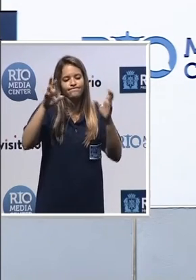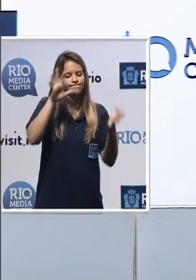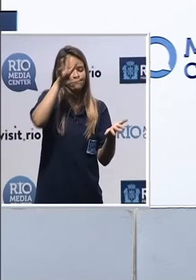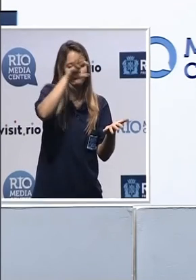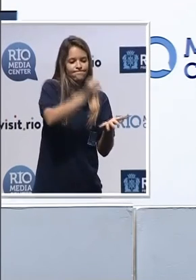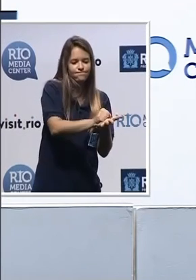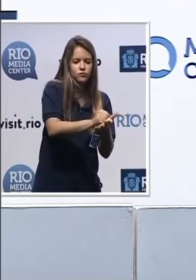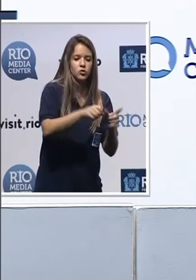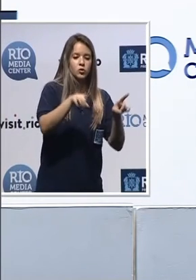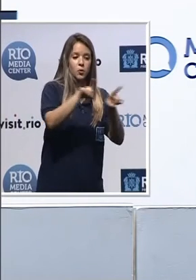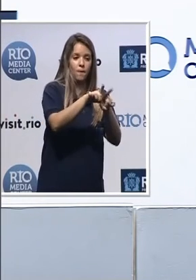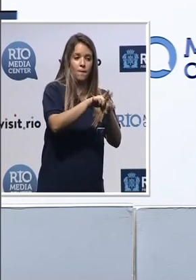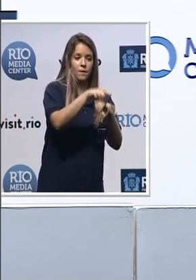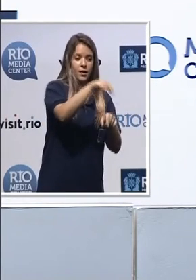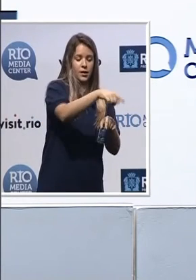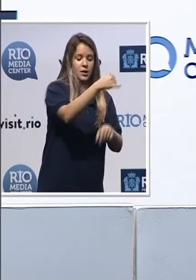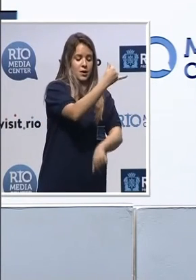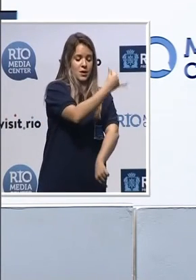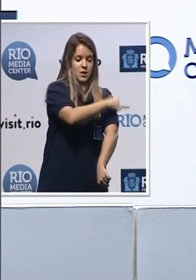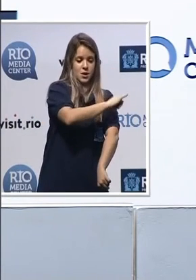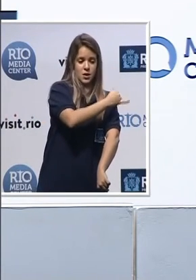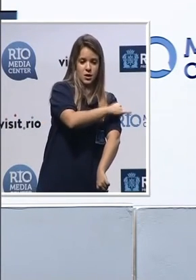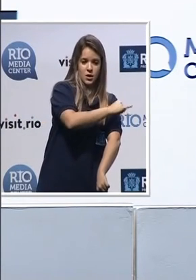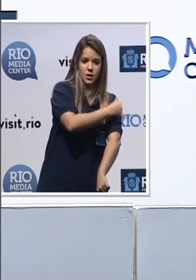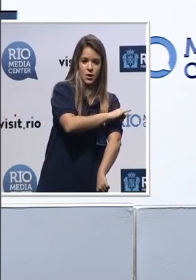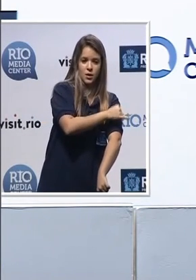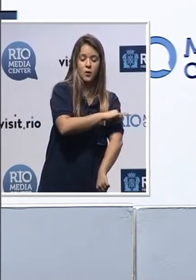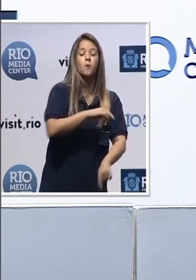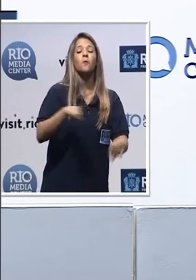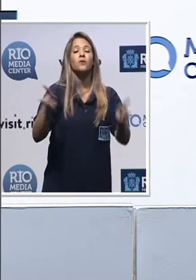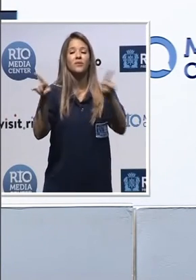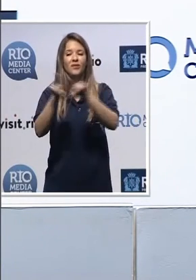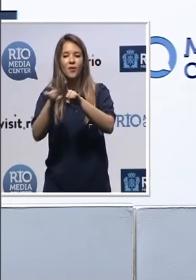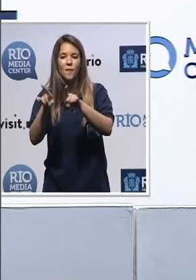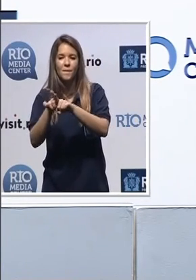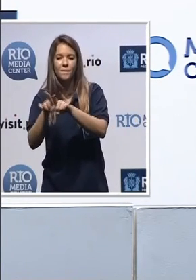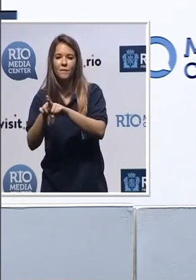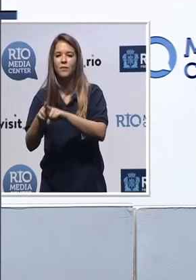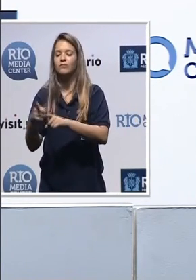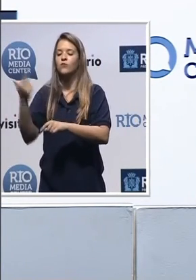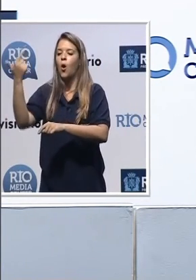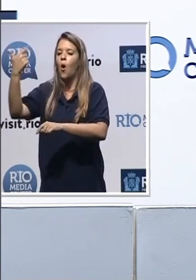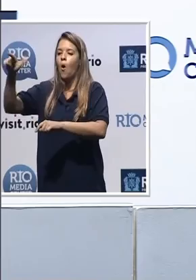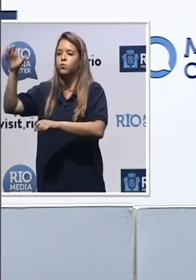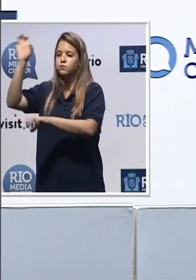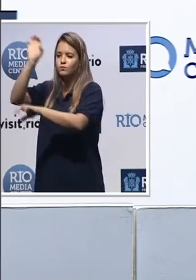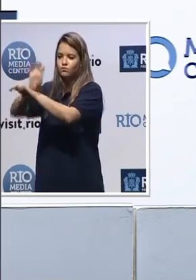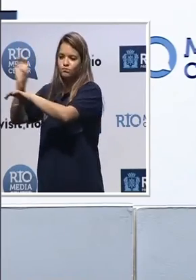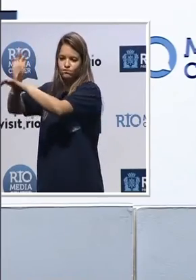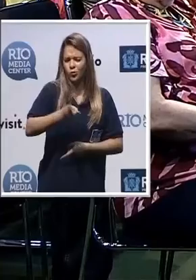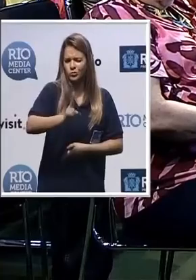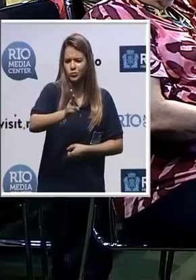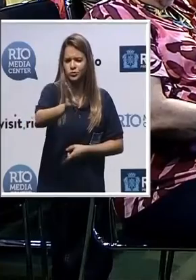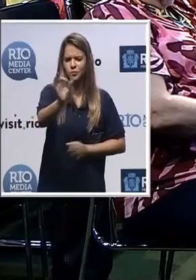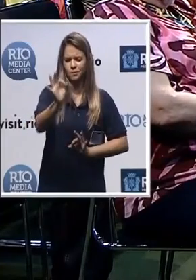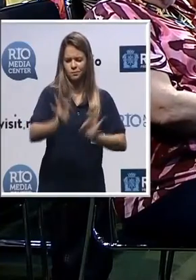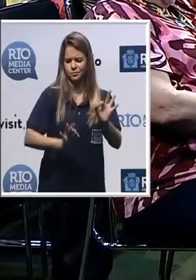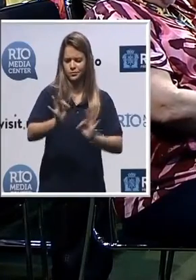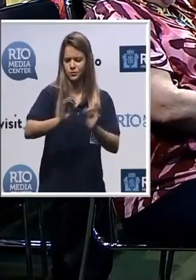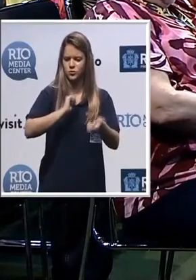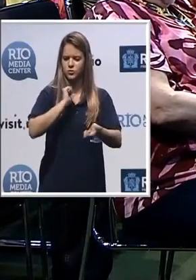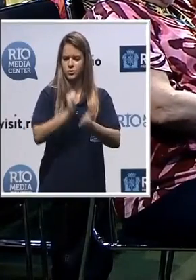instalada na cidade do rio de janeiro é quanto instalada em outras regiões do brasil serão